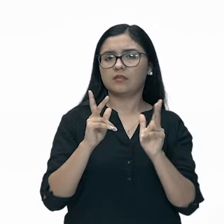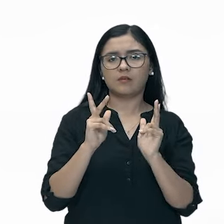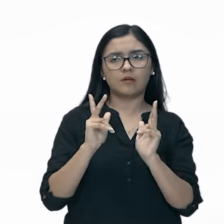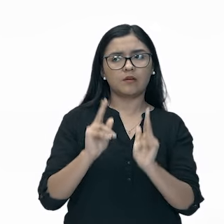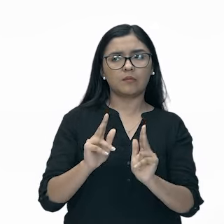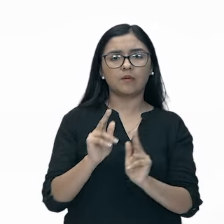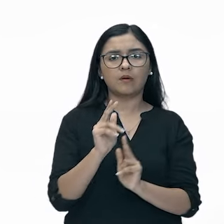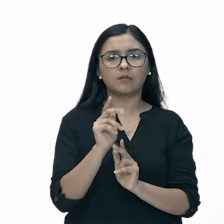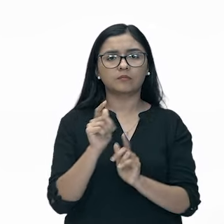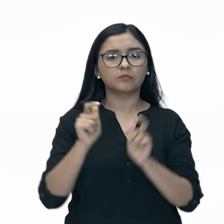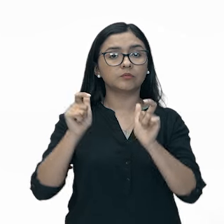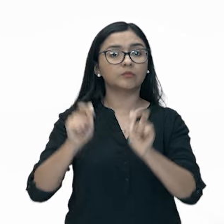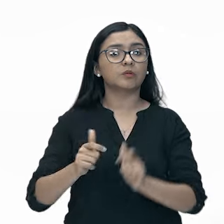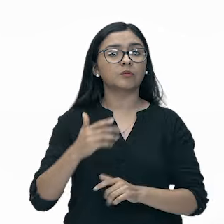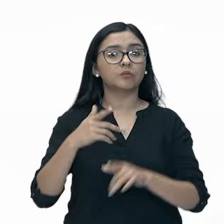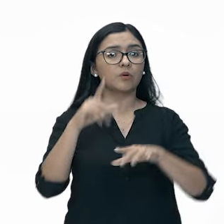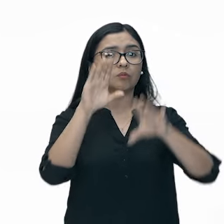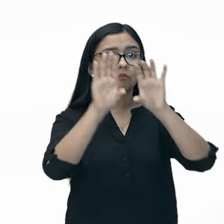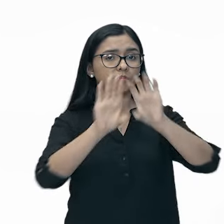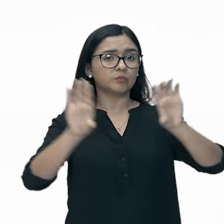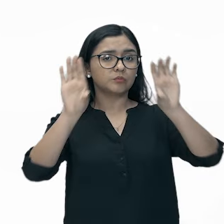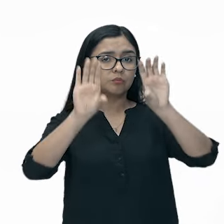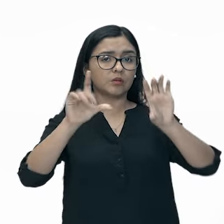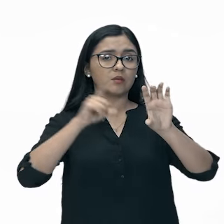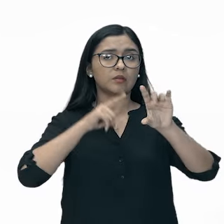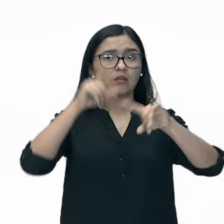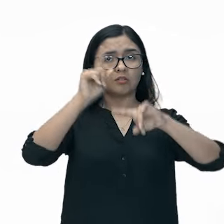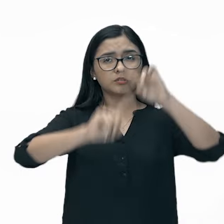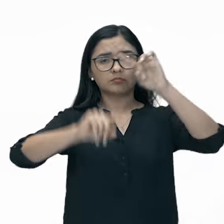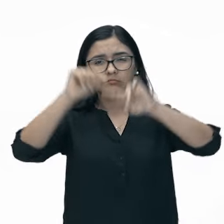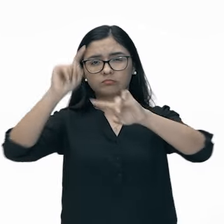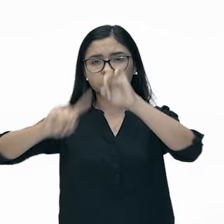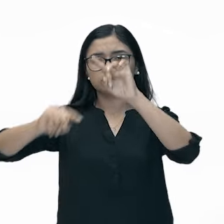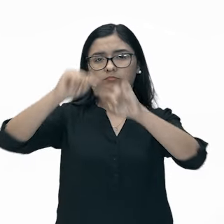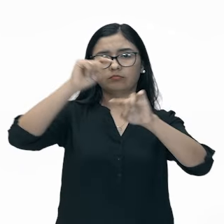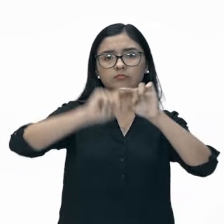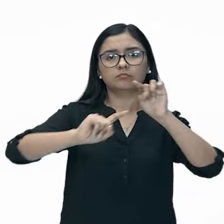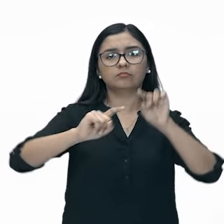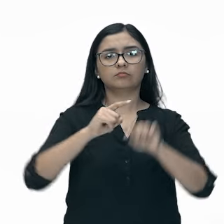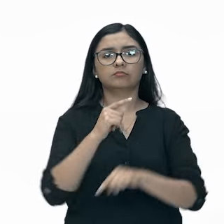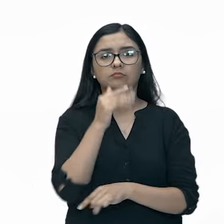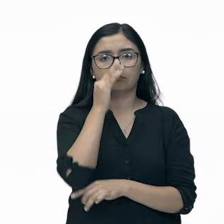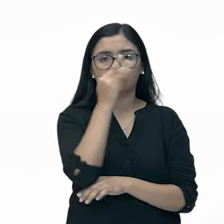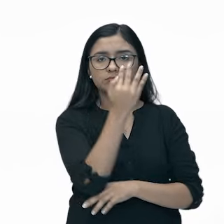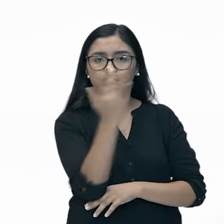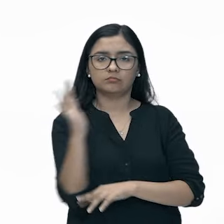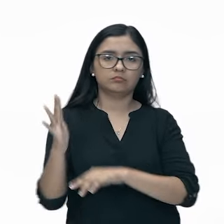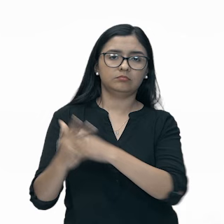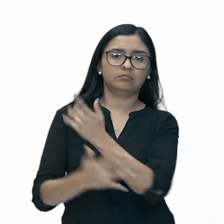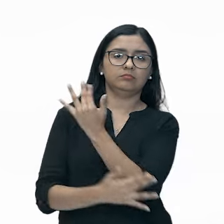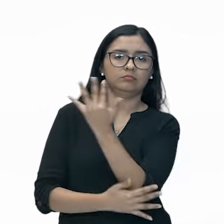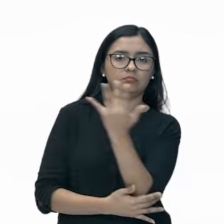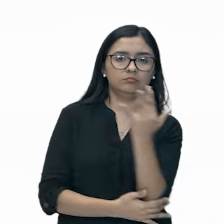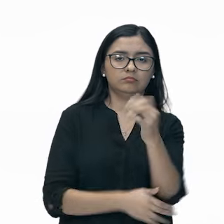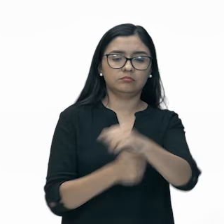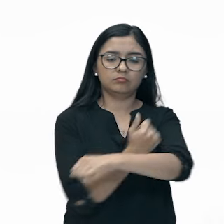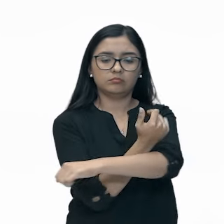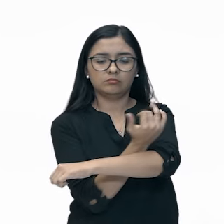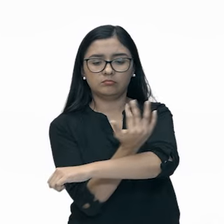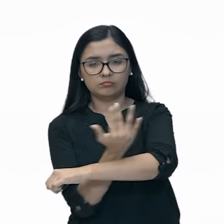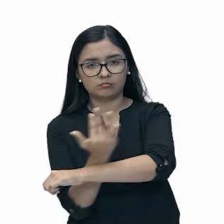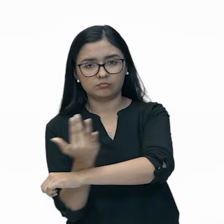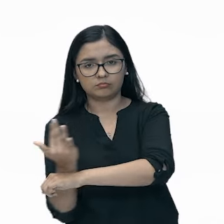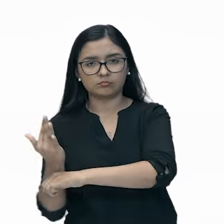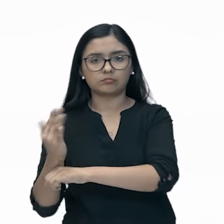lá nosso céu tem mais Estrelas Nossas vazas tem mais flores nossos bosques T mais vida